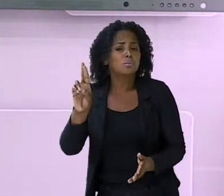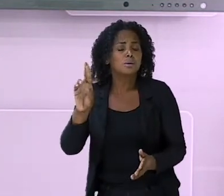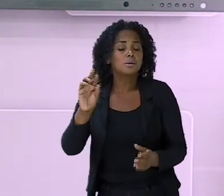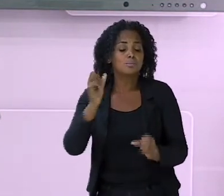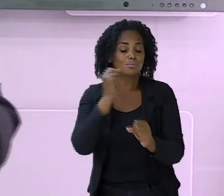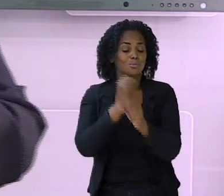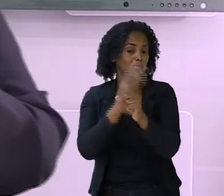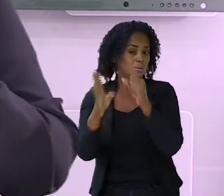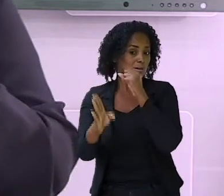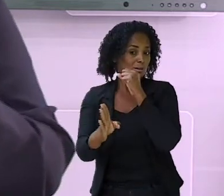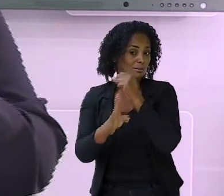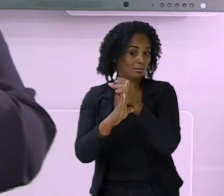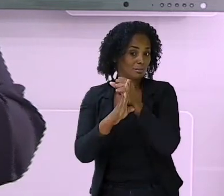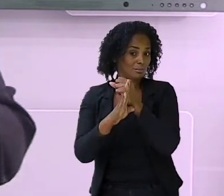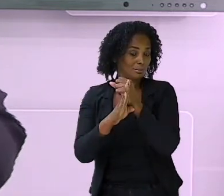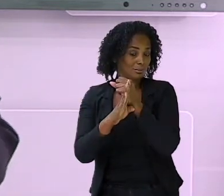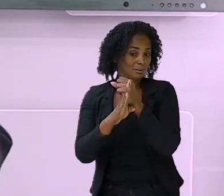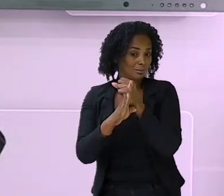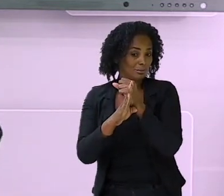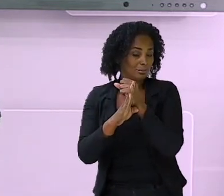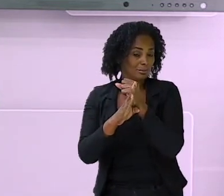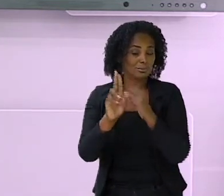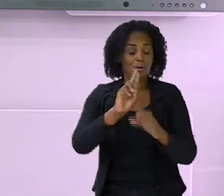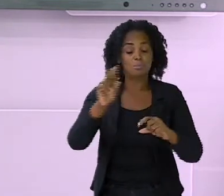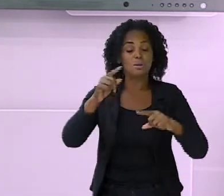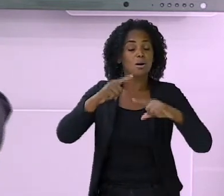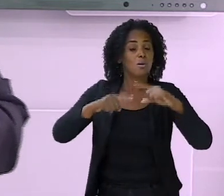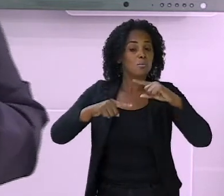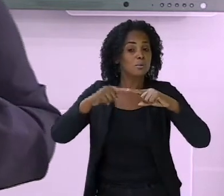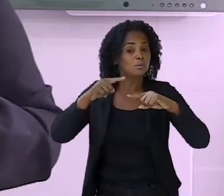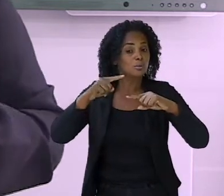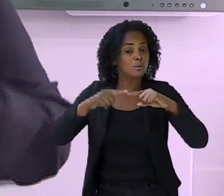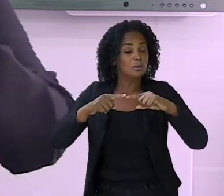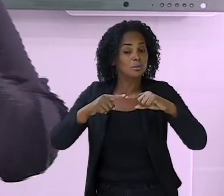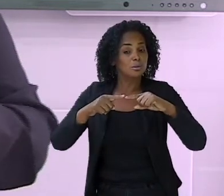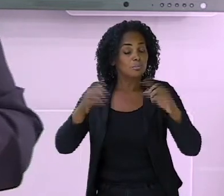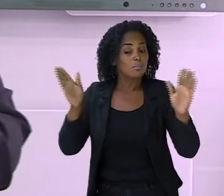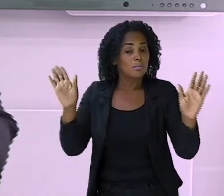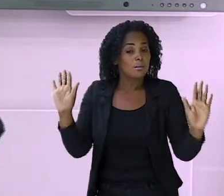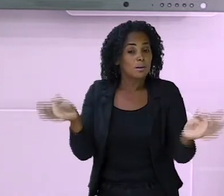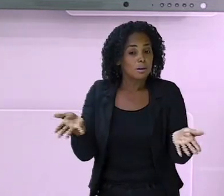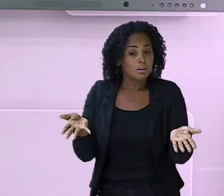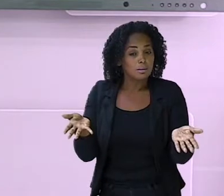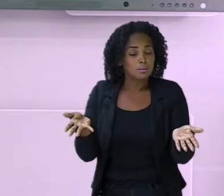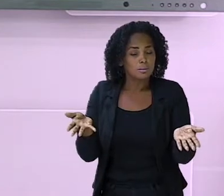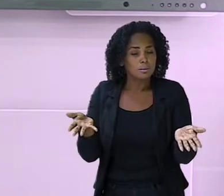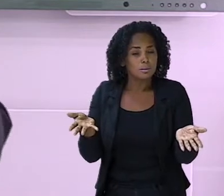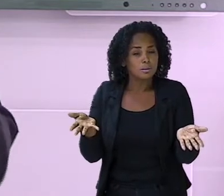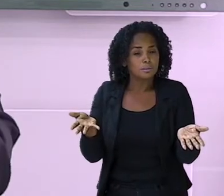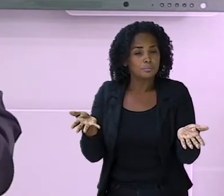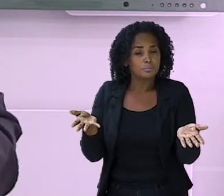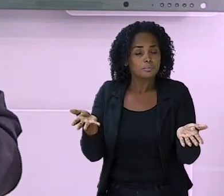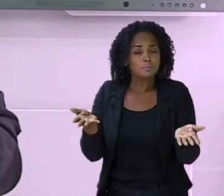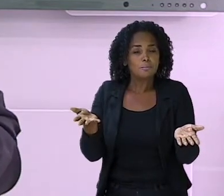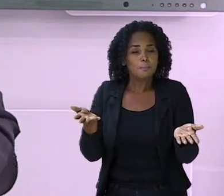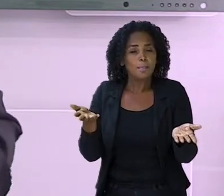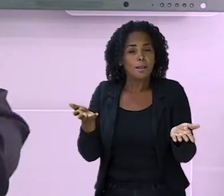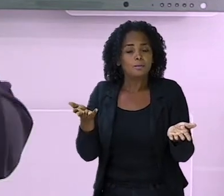substantivo, nomes de objetos. Nesse momento que você está assistindo a